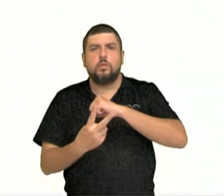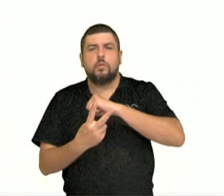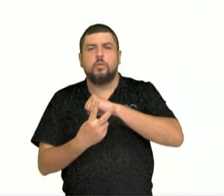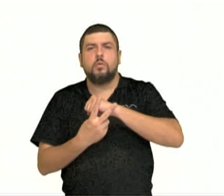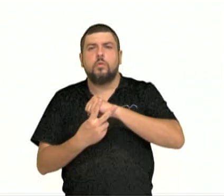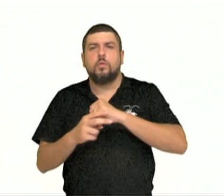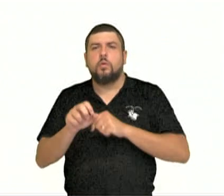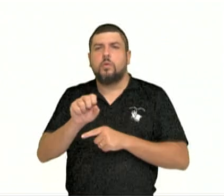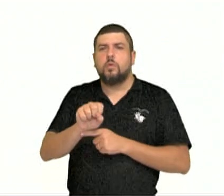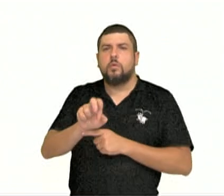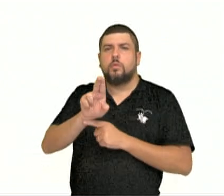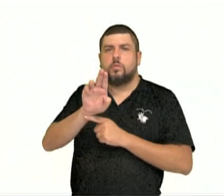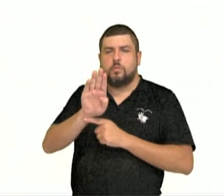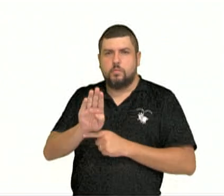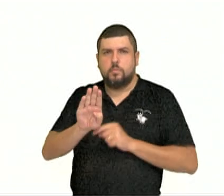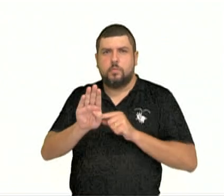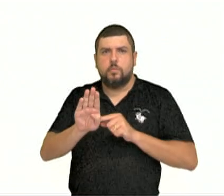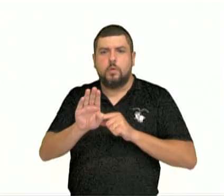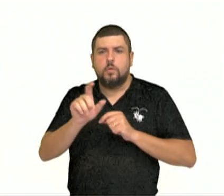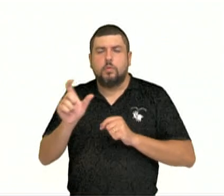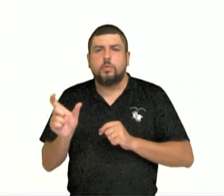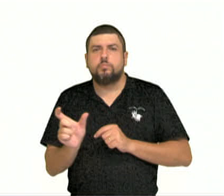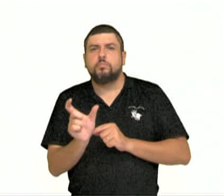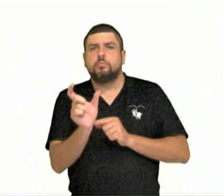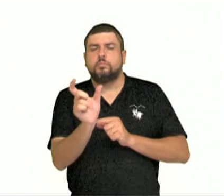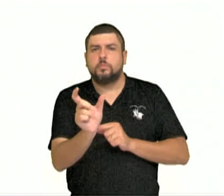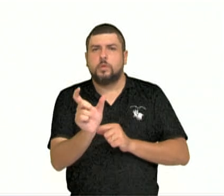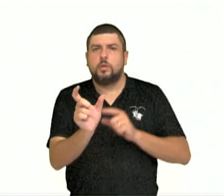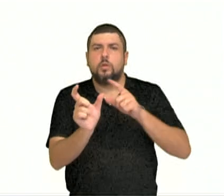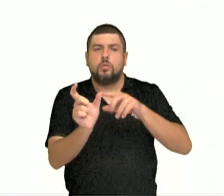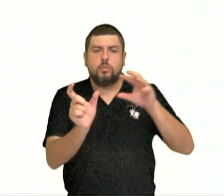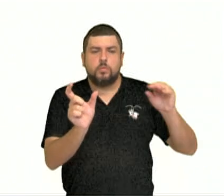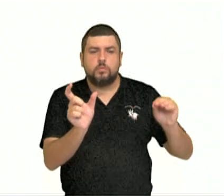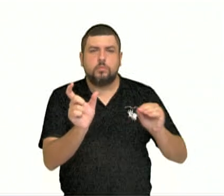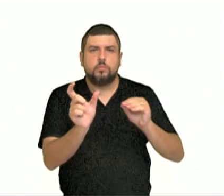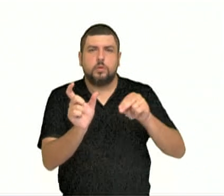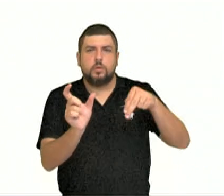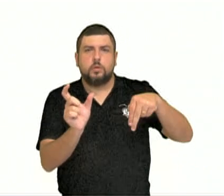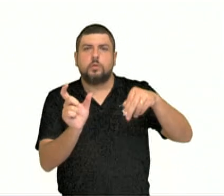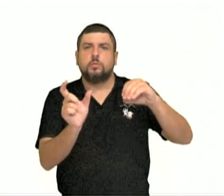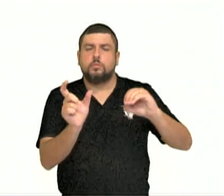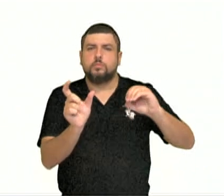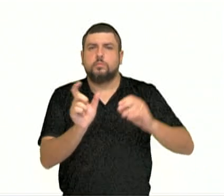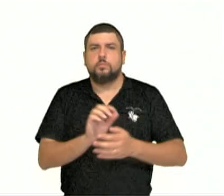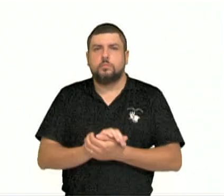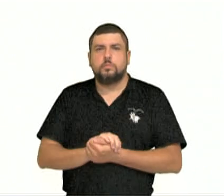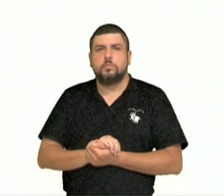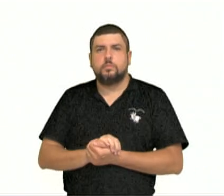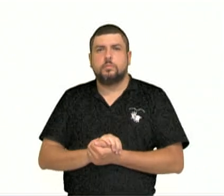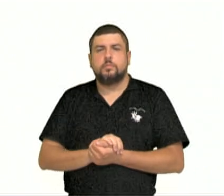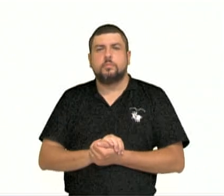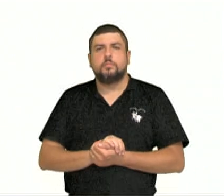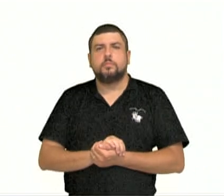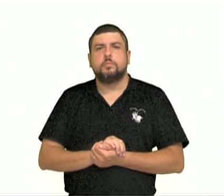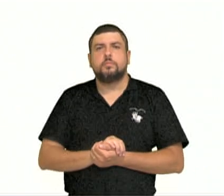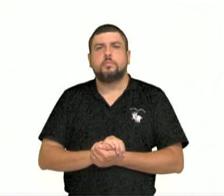modo subjuntivo. É só poner a palavra no antes del verbo, tá? Vocês tinham visto